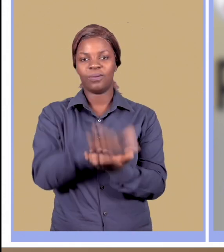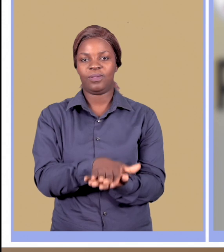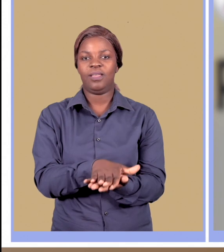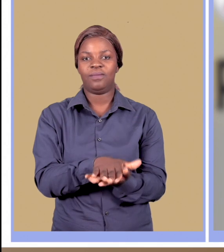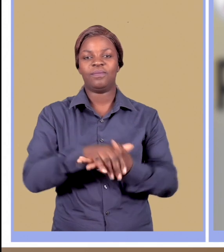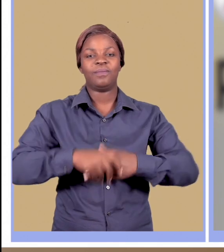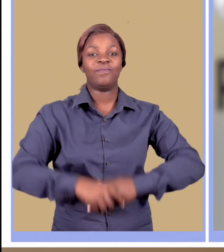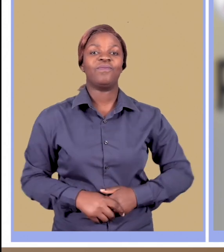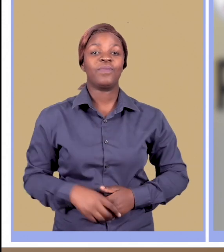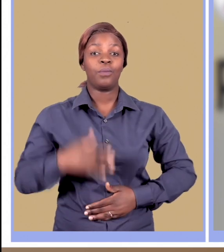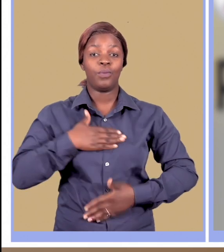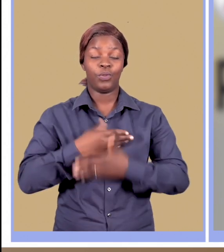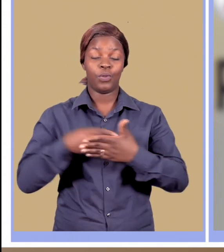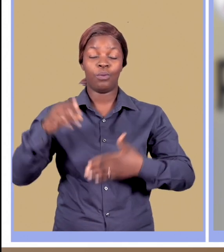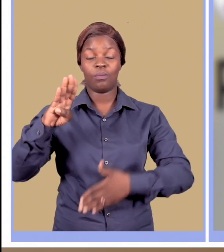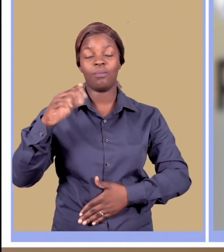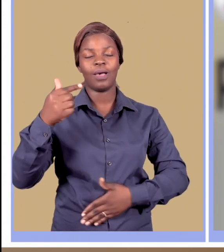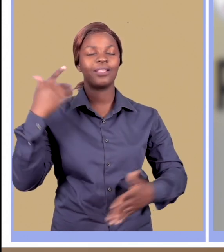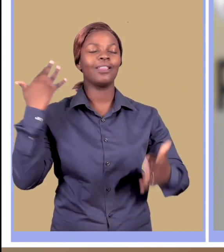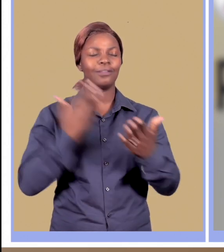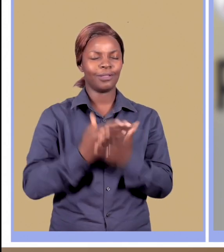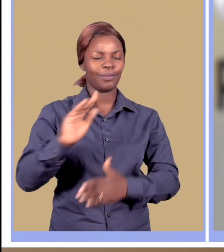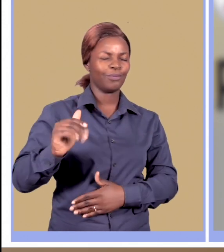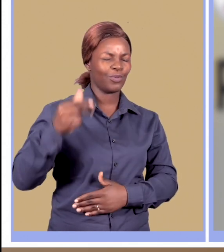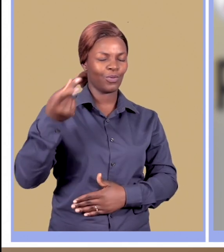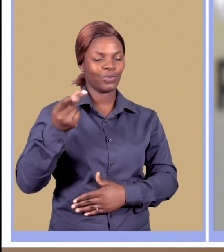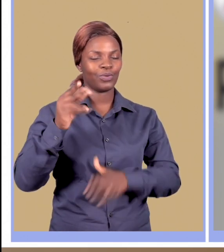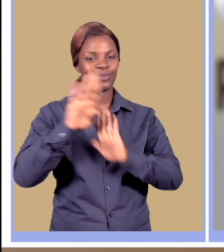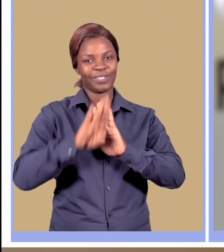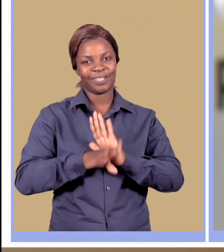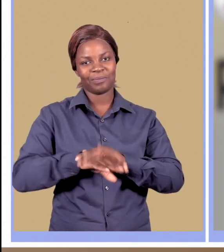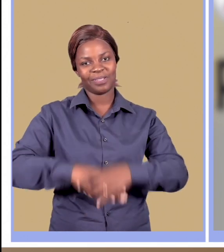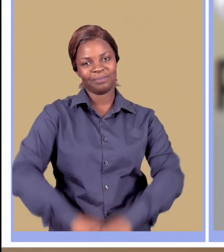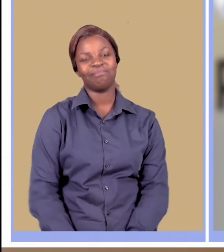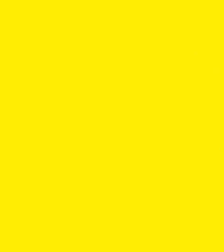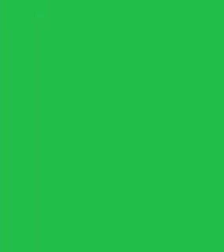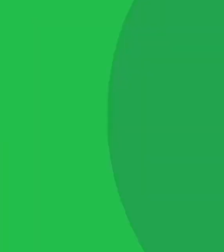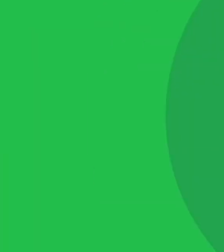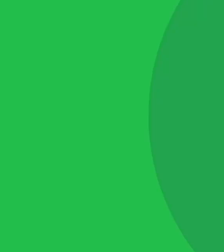Nampula. Eu sou Rafael Bata, até o próximo podcast.